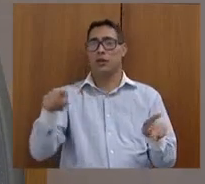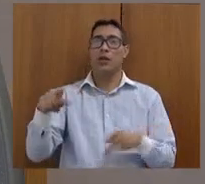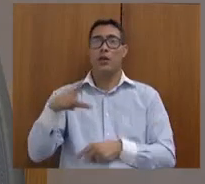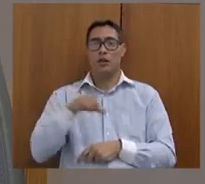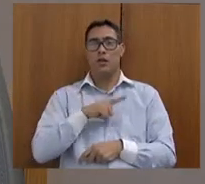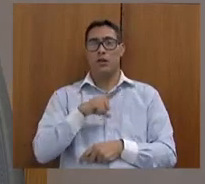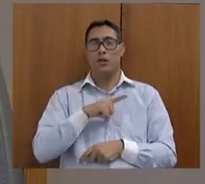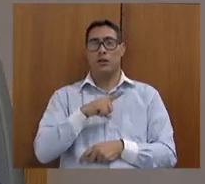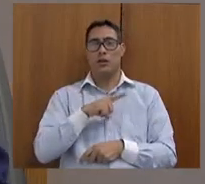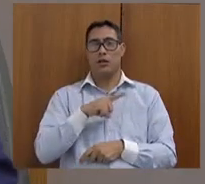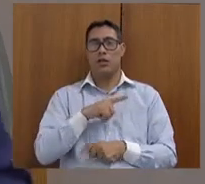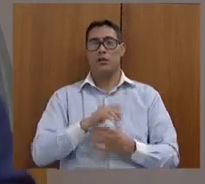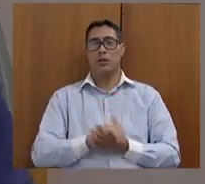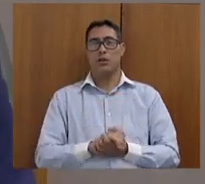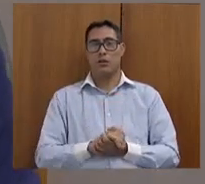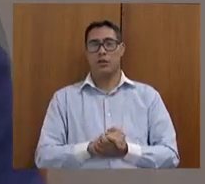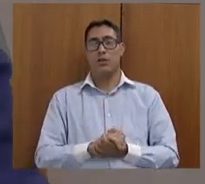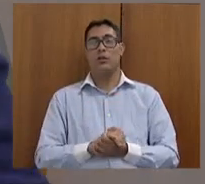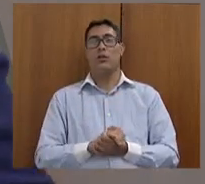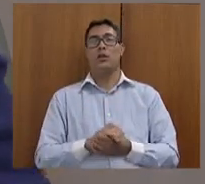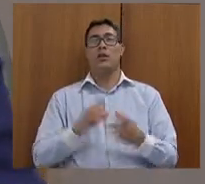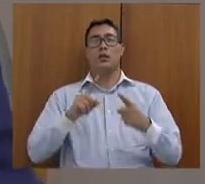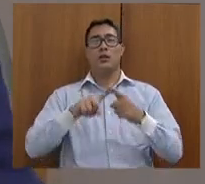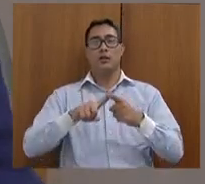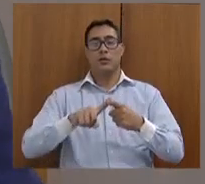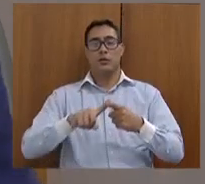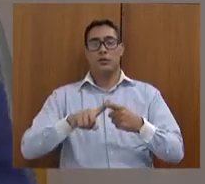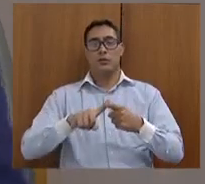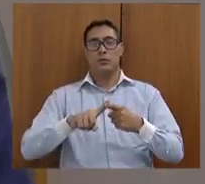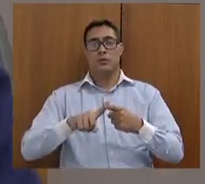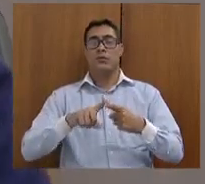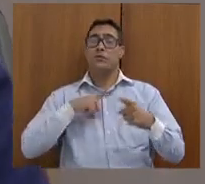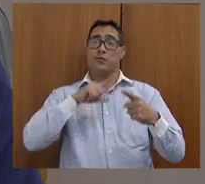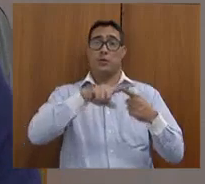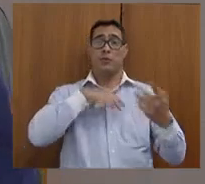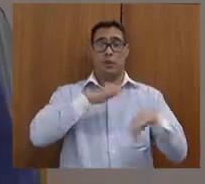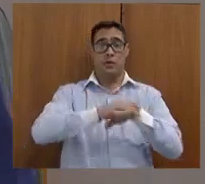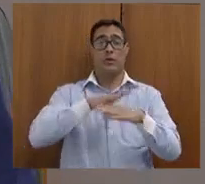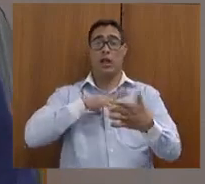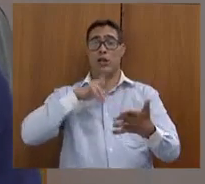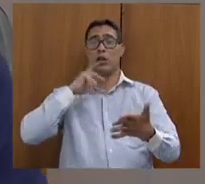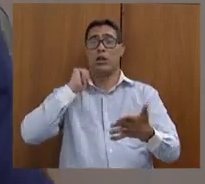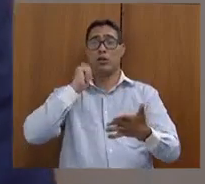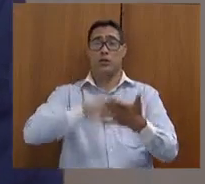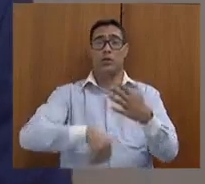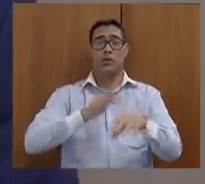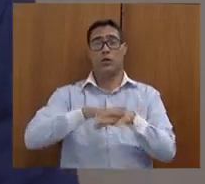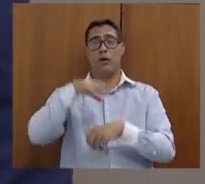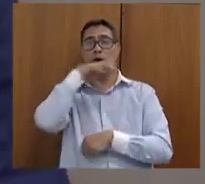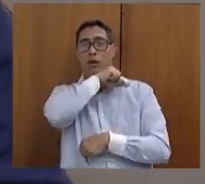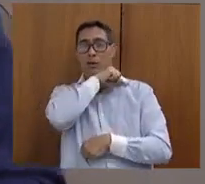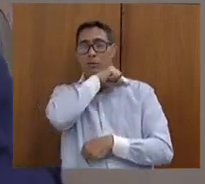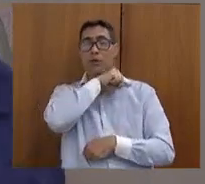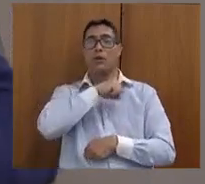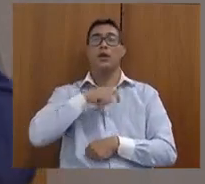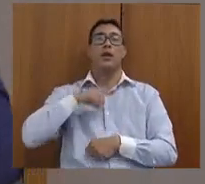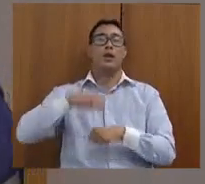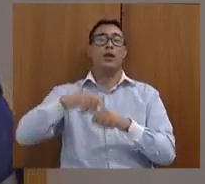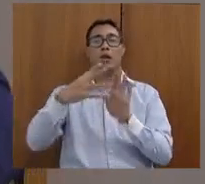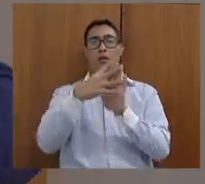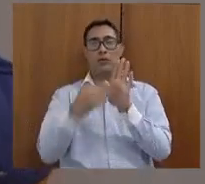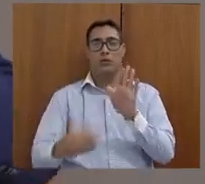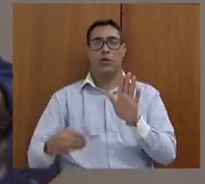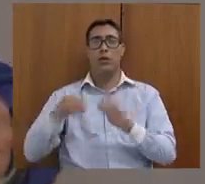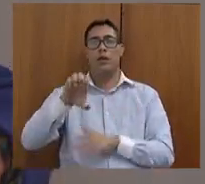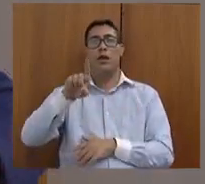rede é uma dificuldade Nossa mesmo quando passamos agora para essa contratação mais rápida que nós saímos daquele modelo de edital